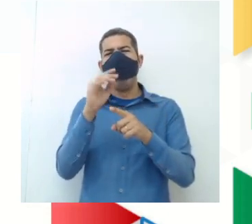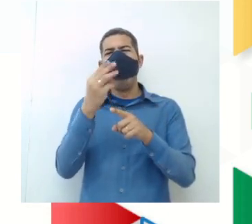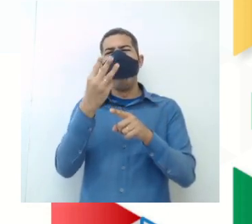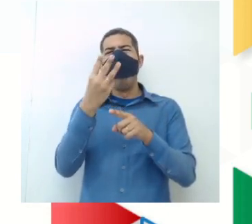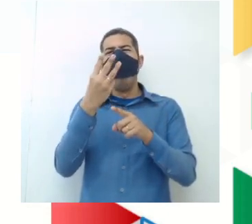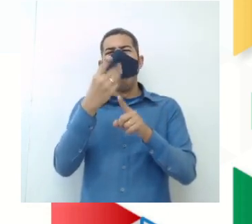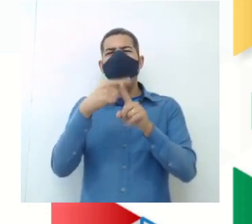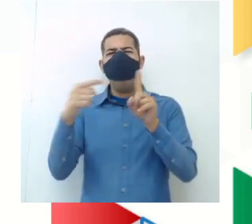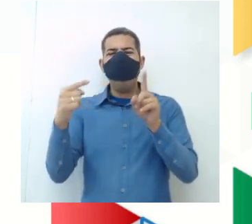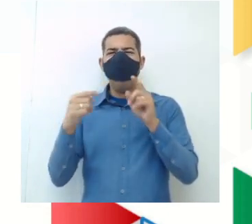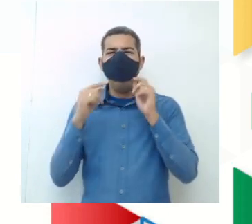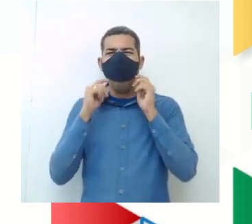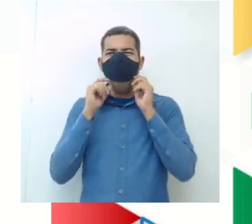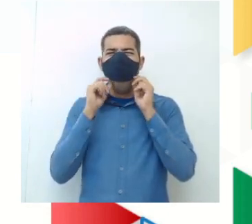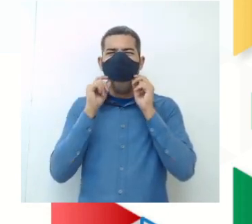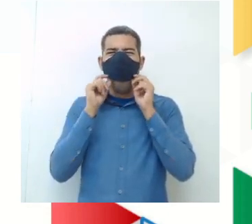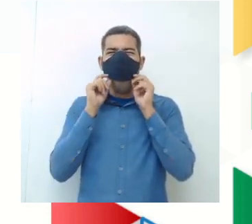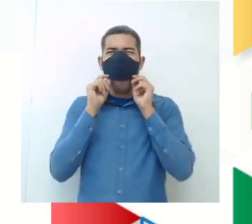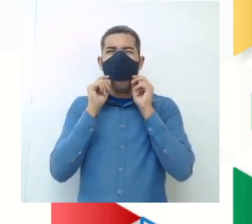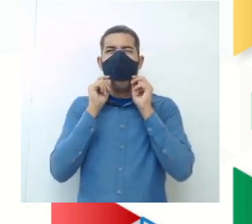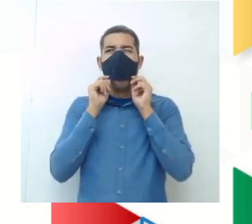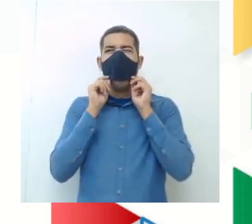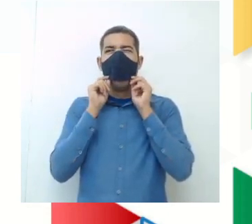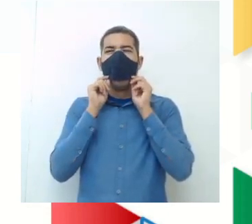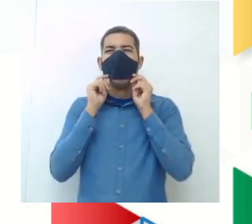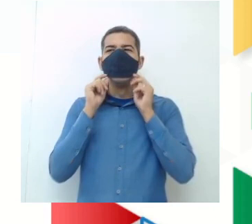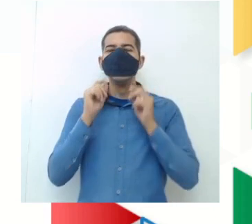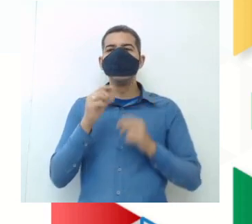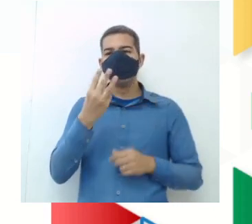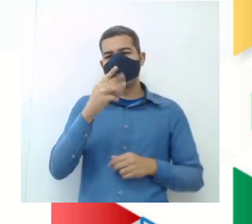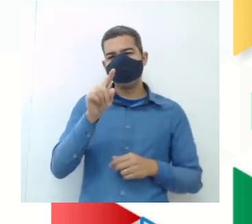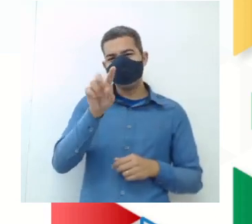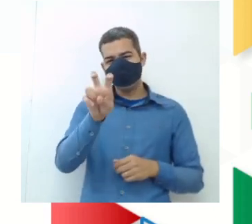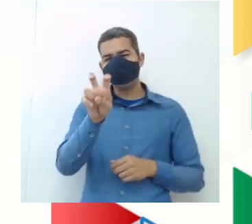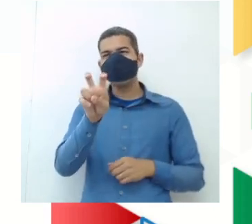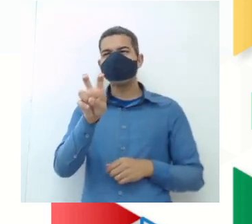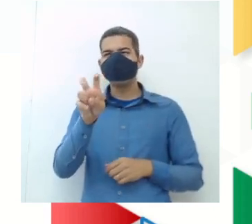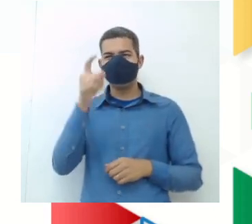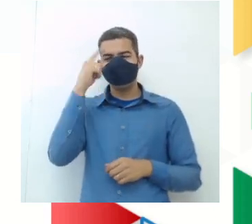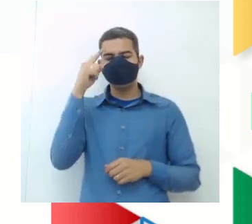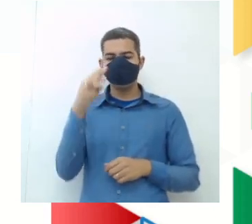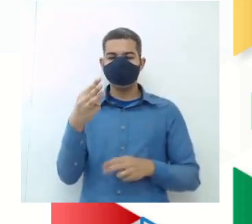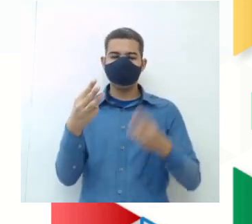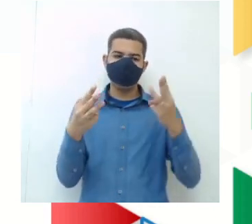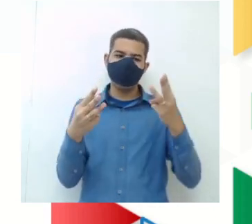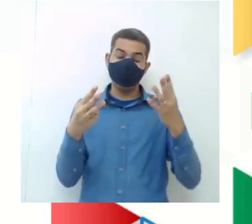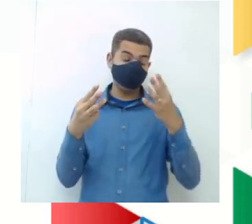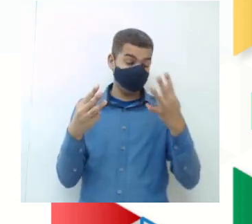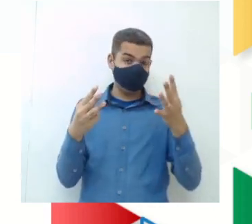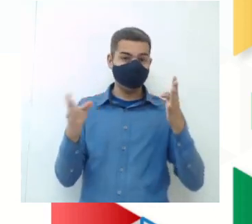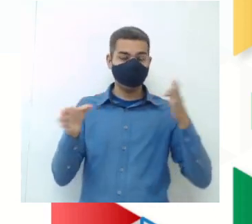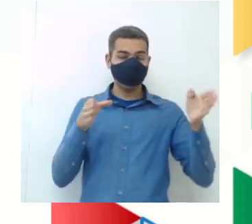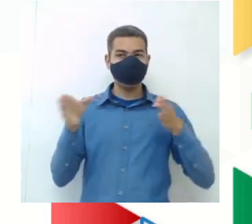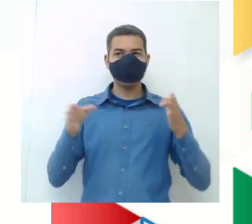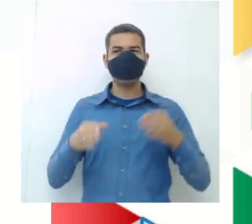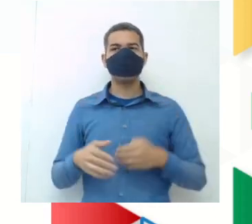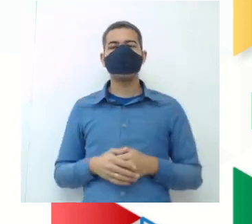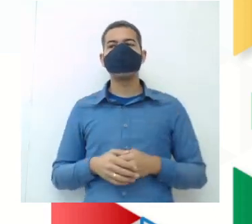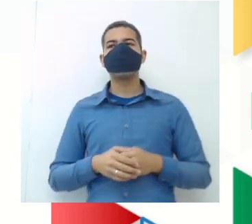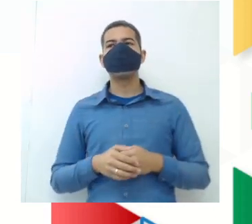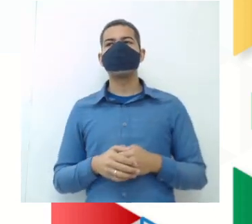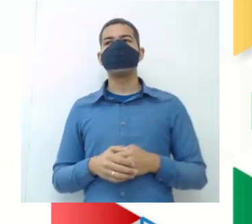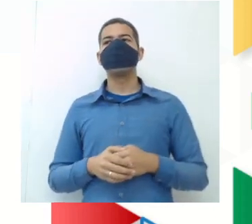esse ponto que você está visualizando aí, ó, entre 3 e 4. Tá tranquilo? Então vem comigo. 3,5 é essa